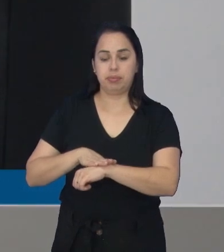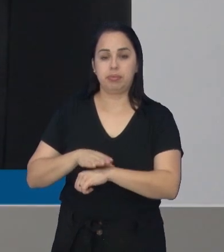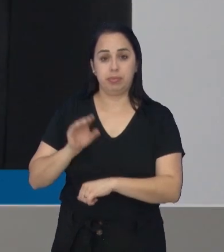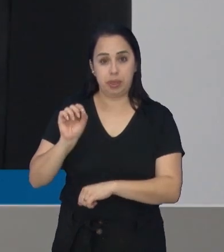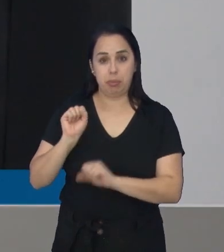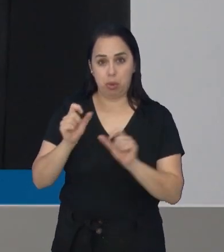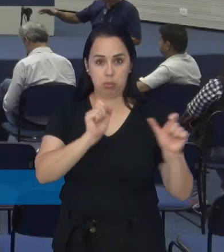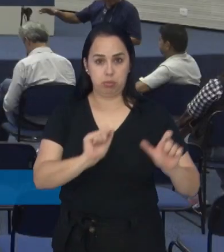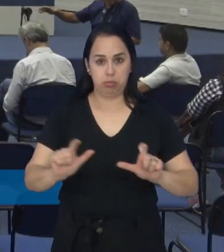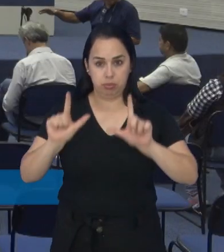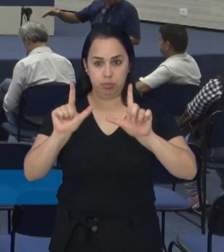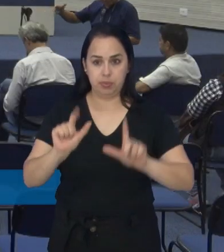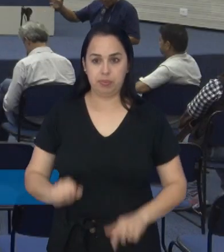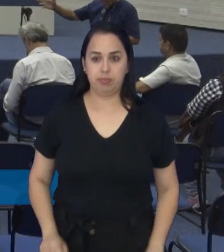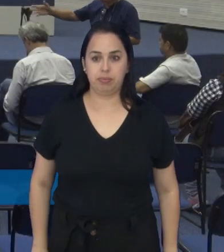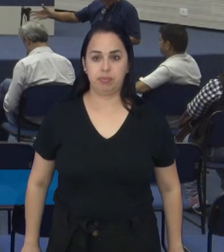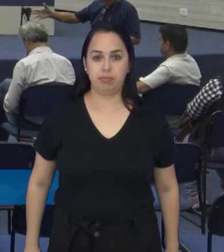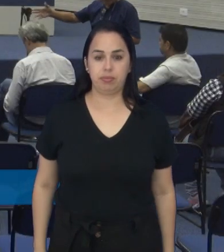por favor